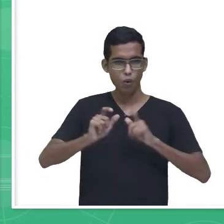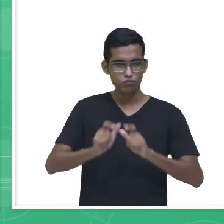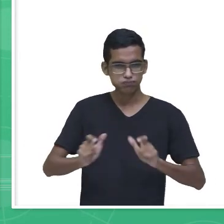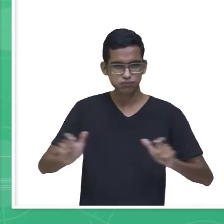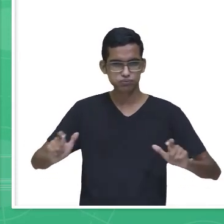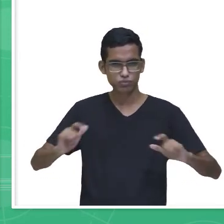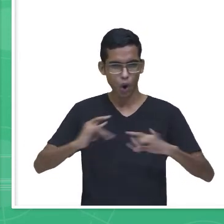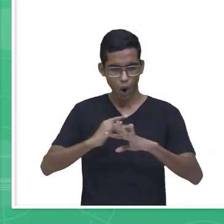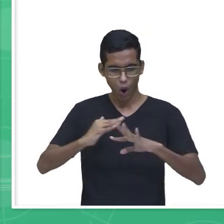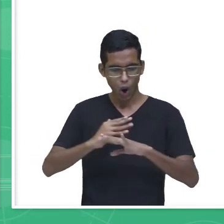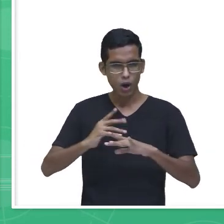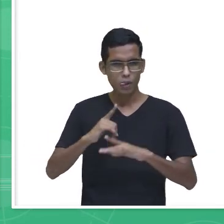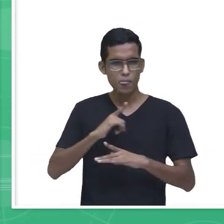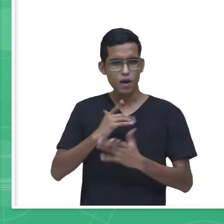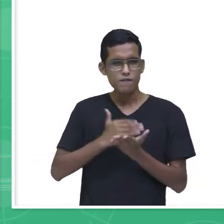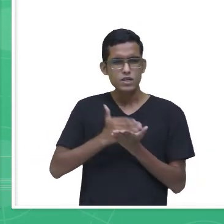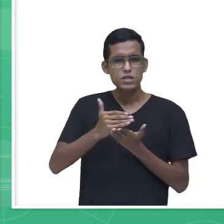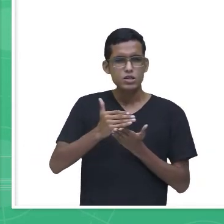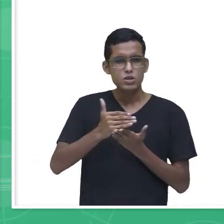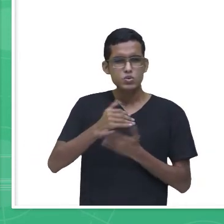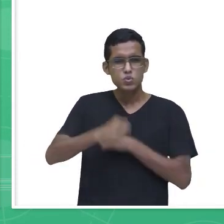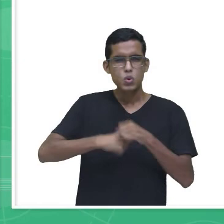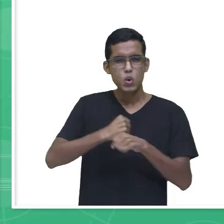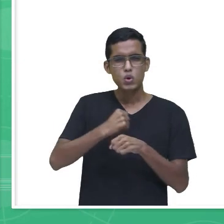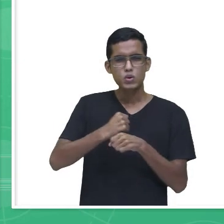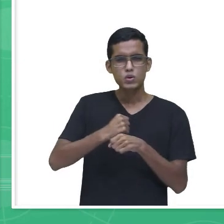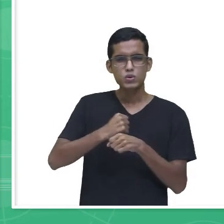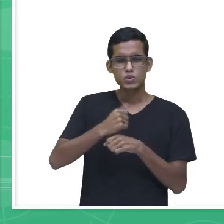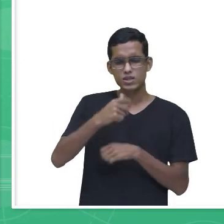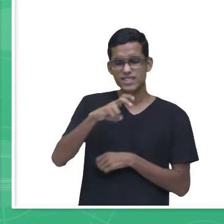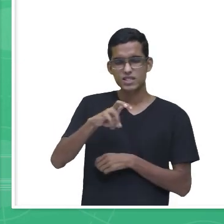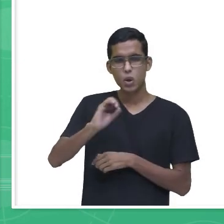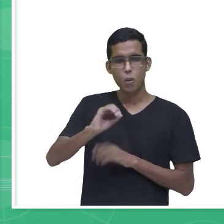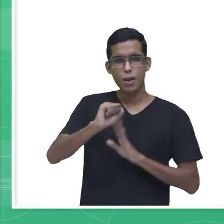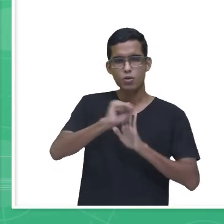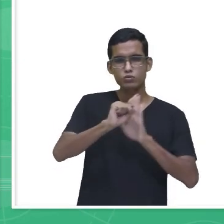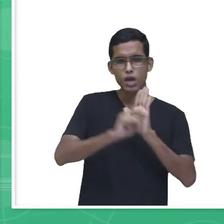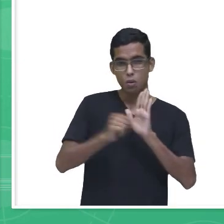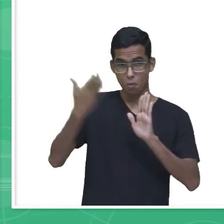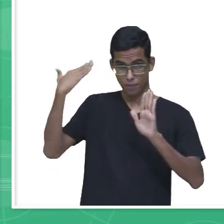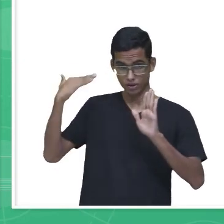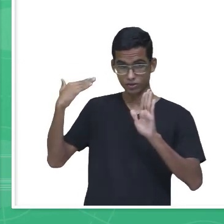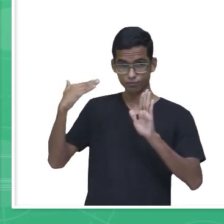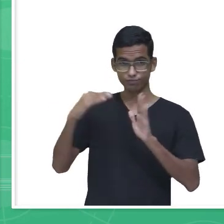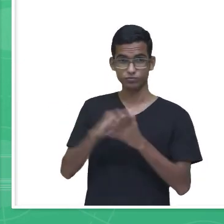teve início nos anos 50 do século passado e atingiu a cifra de